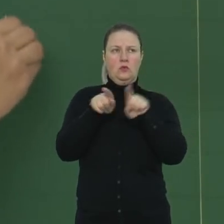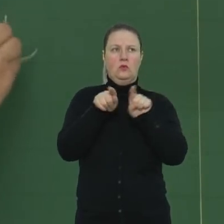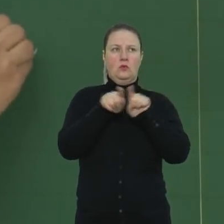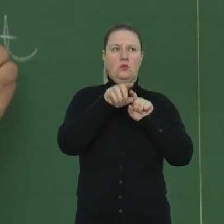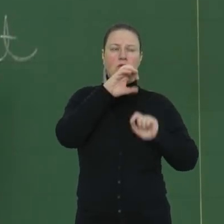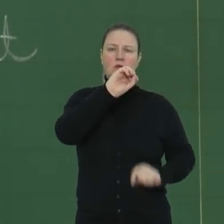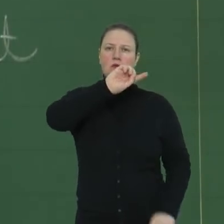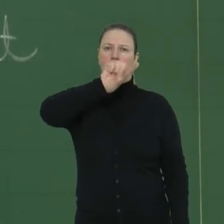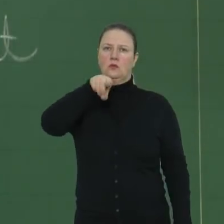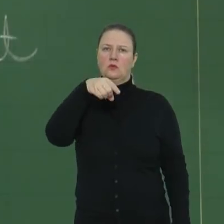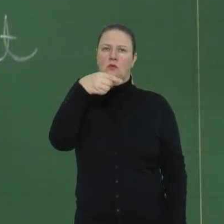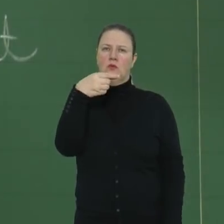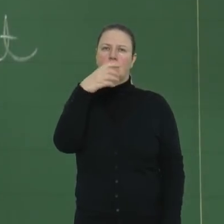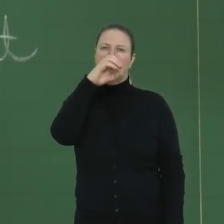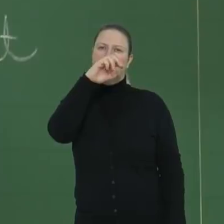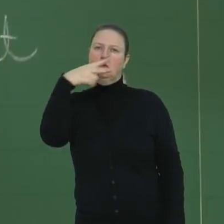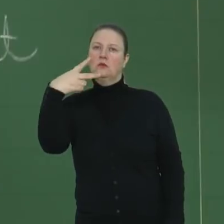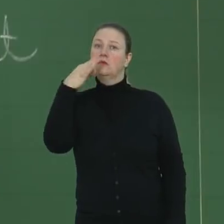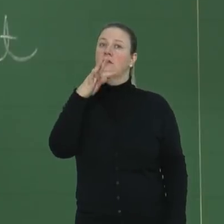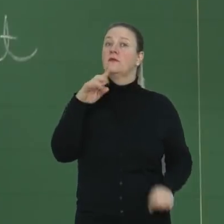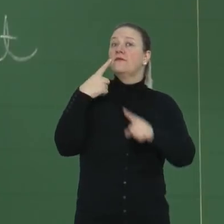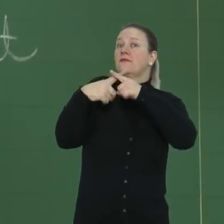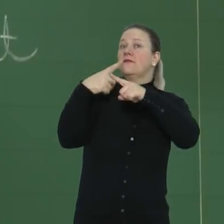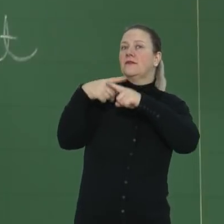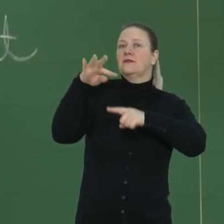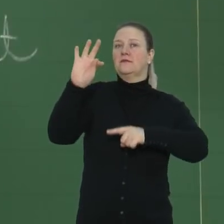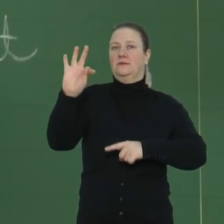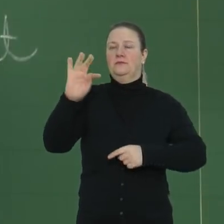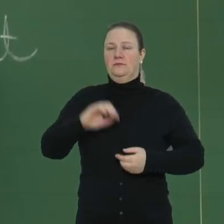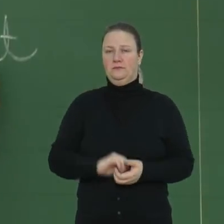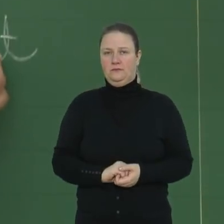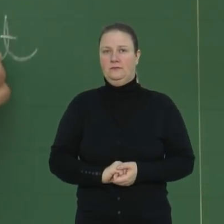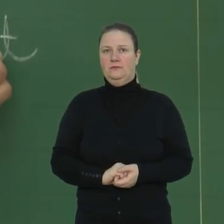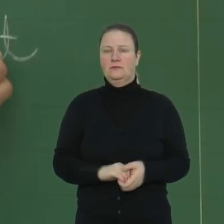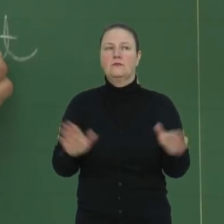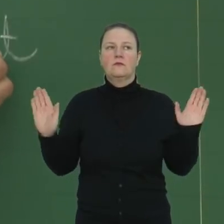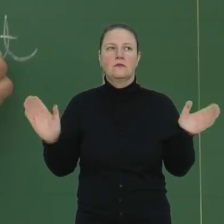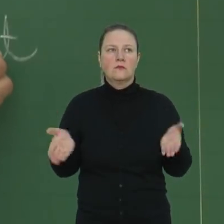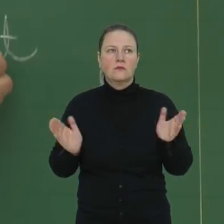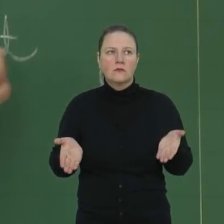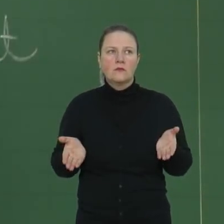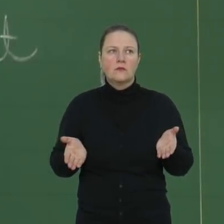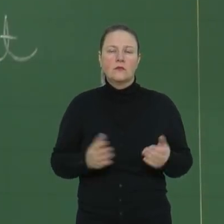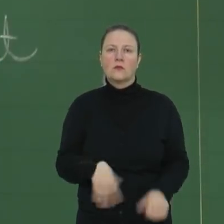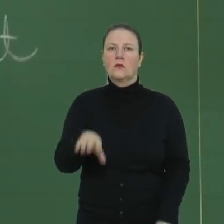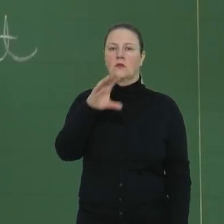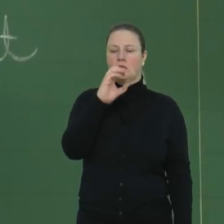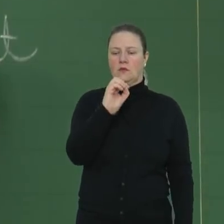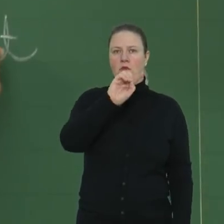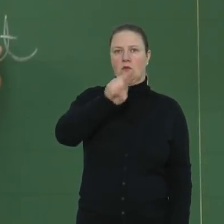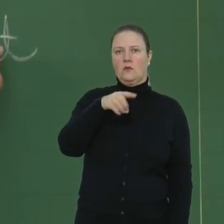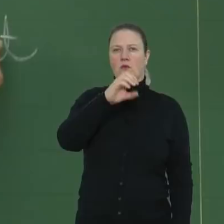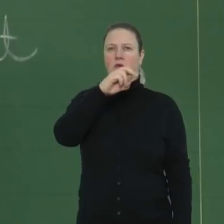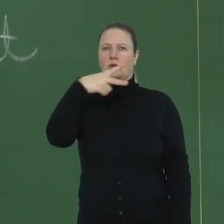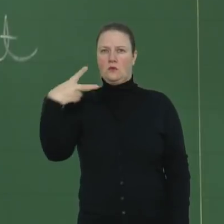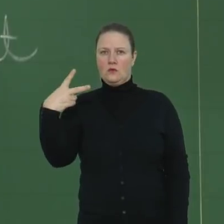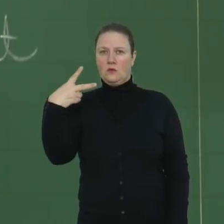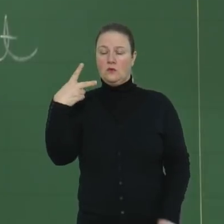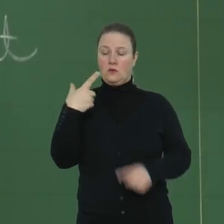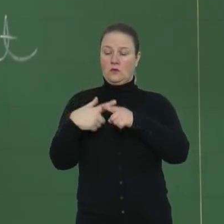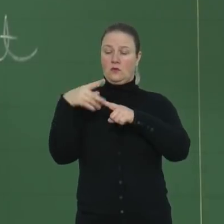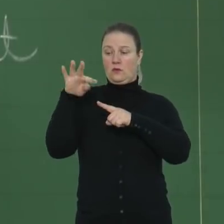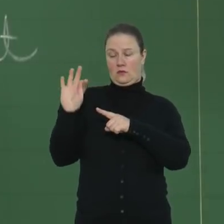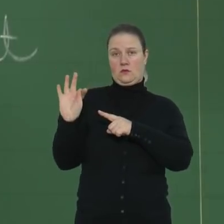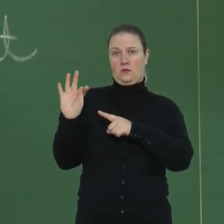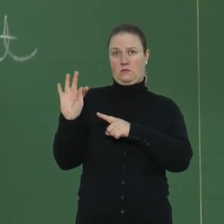0,02 vezes o t. Tudo bem? E aqui agora, esse 0,02 vezes o t, ele está multiplicando o t, que é a